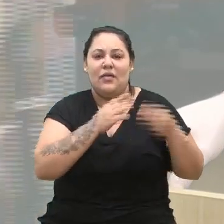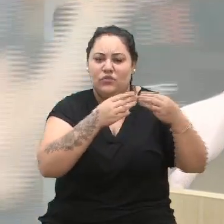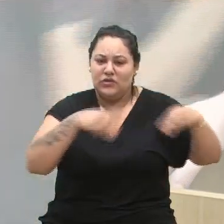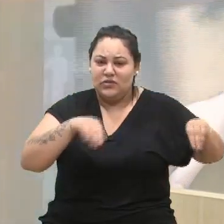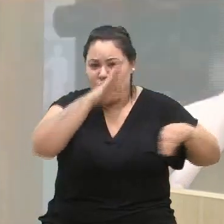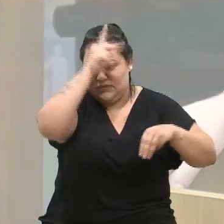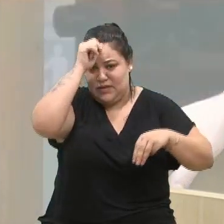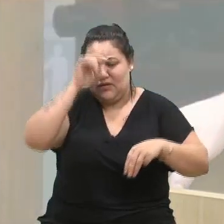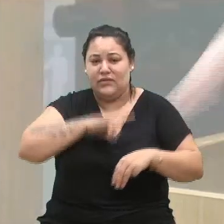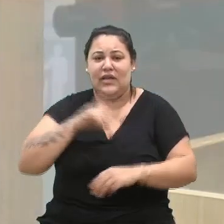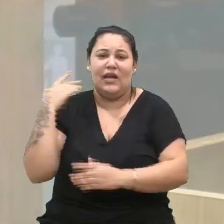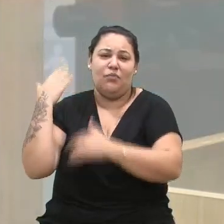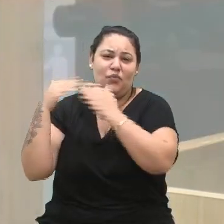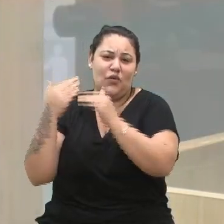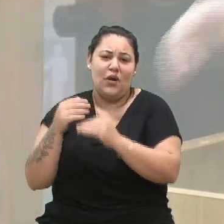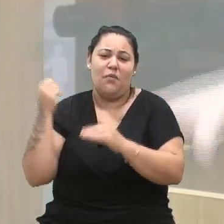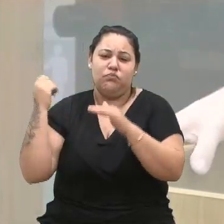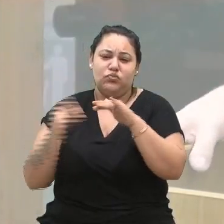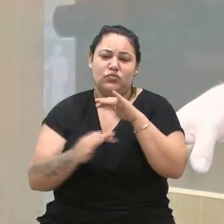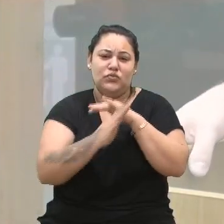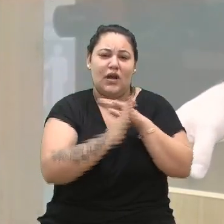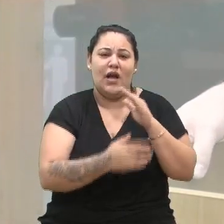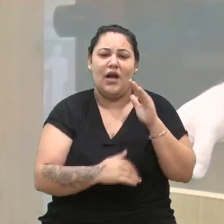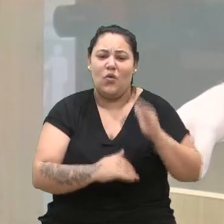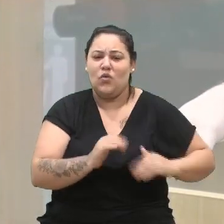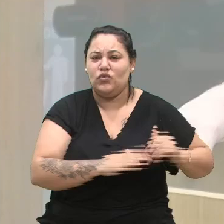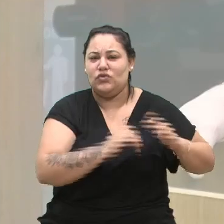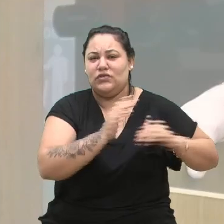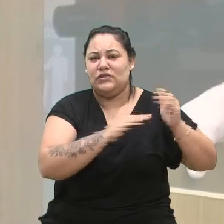italiana, da construção da nossa cidade.